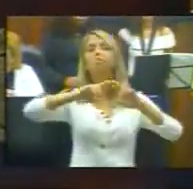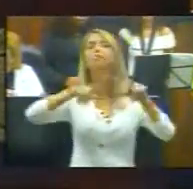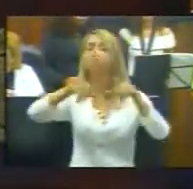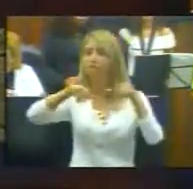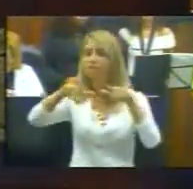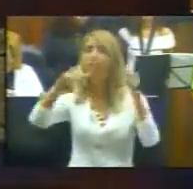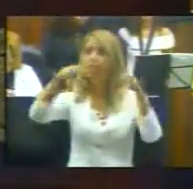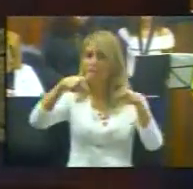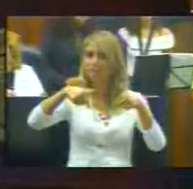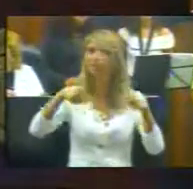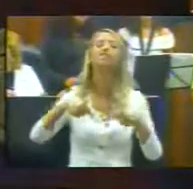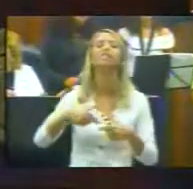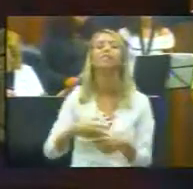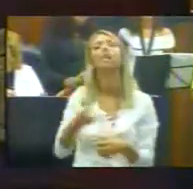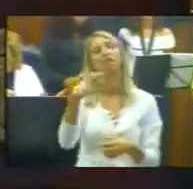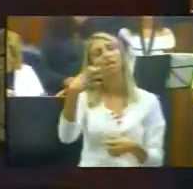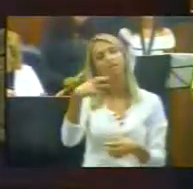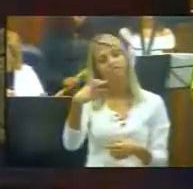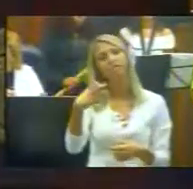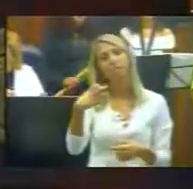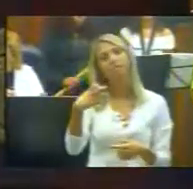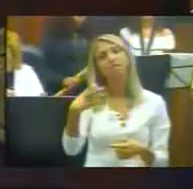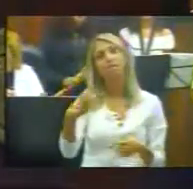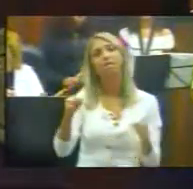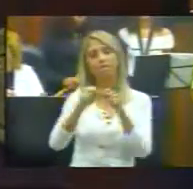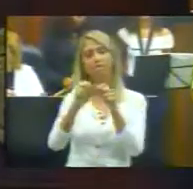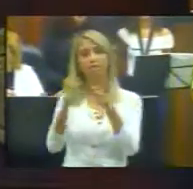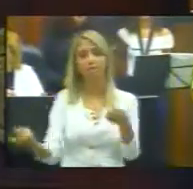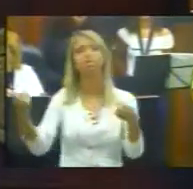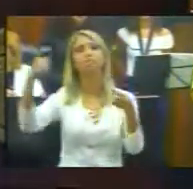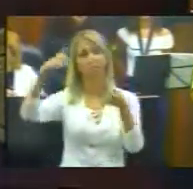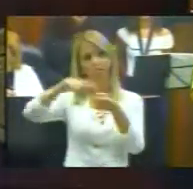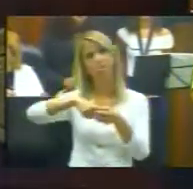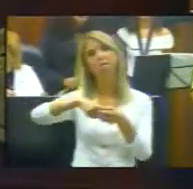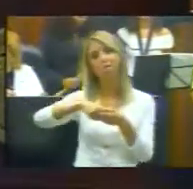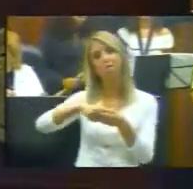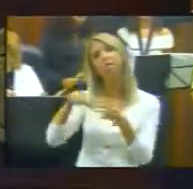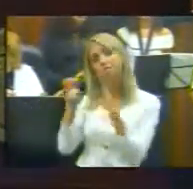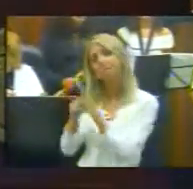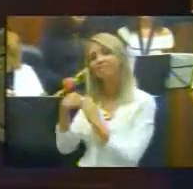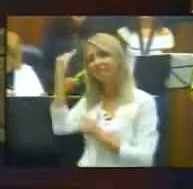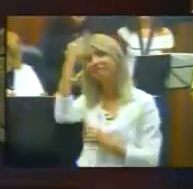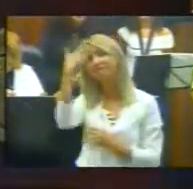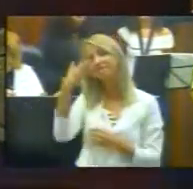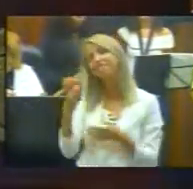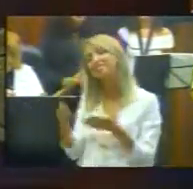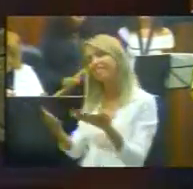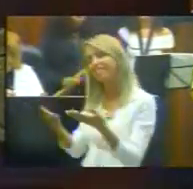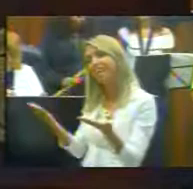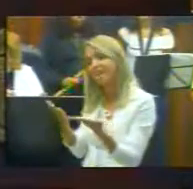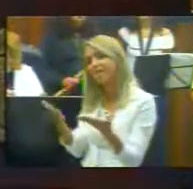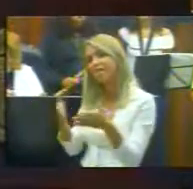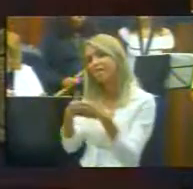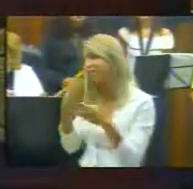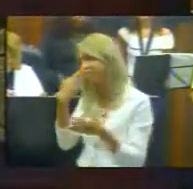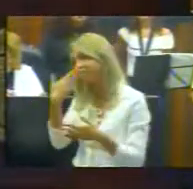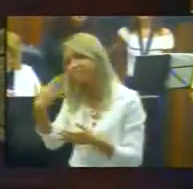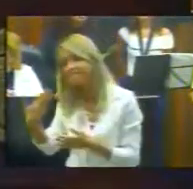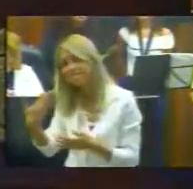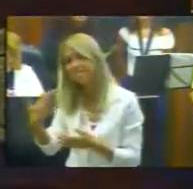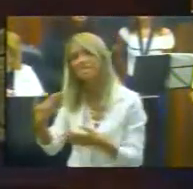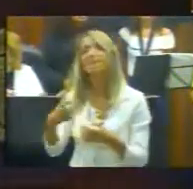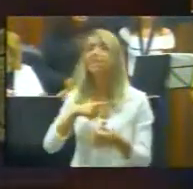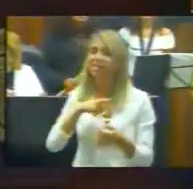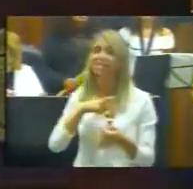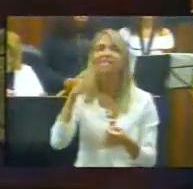vereador, a gente vai conseguir conduzir e mexer o coração de Luiz Geraldo. Então, aqui faço pedido, Luiz, porque eu tenho visto que esses